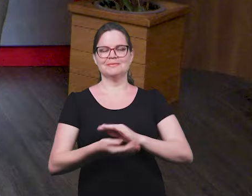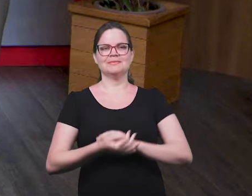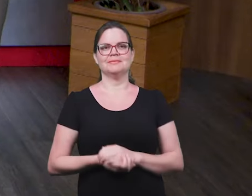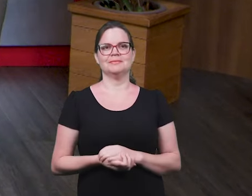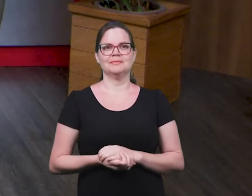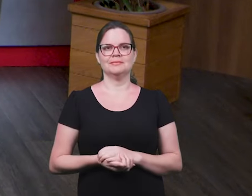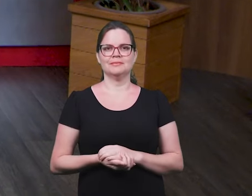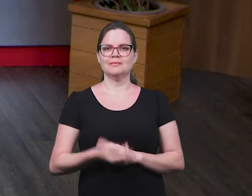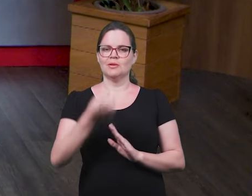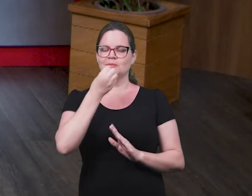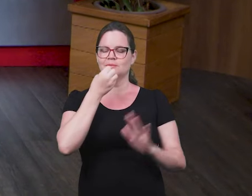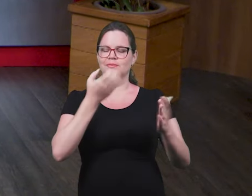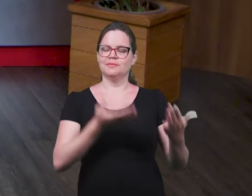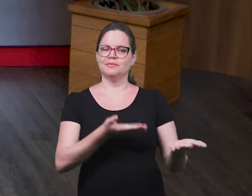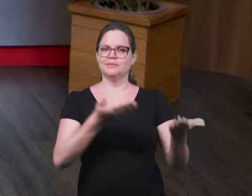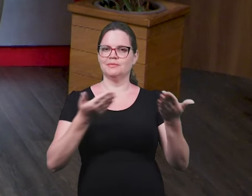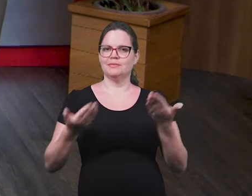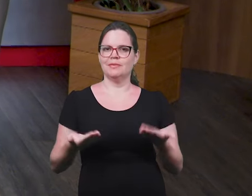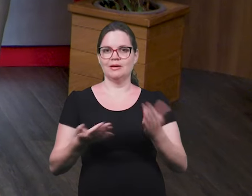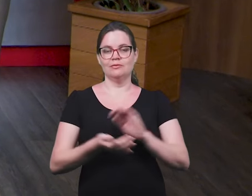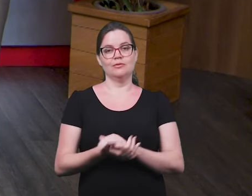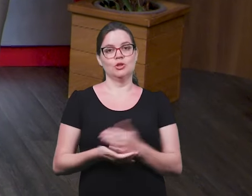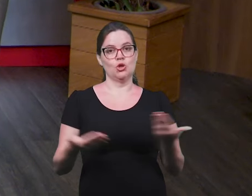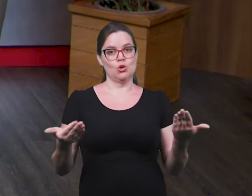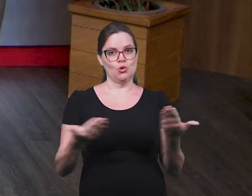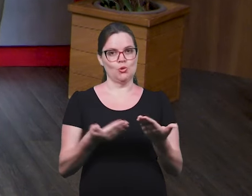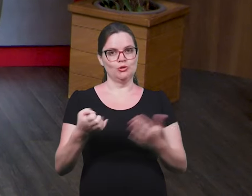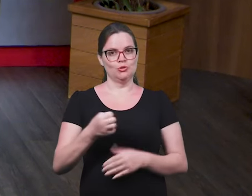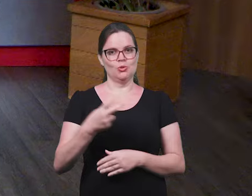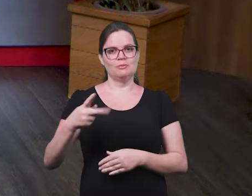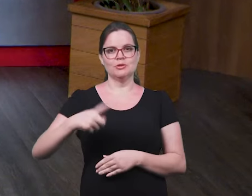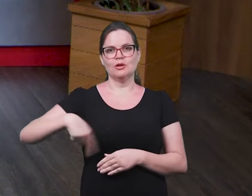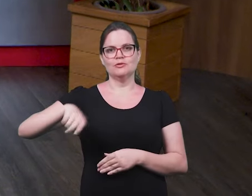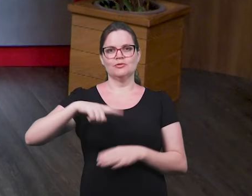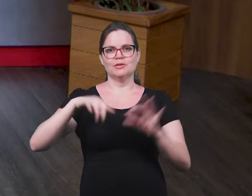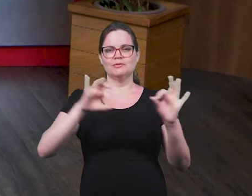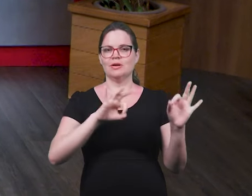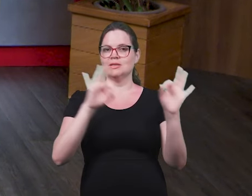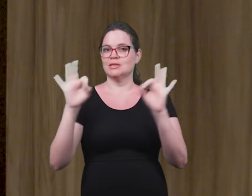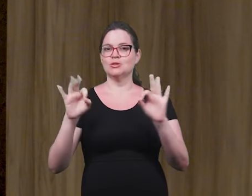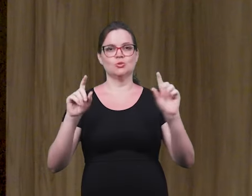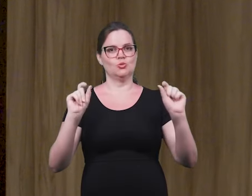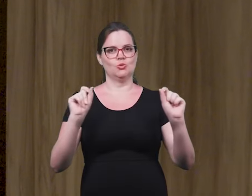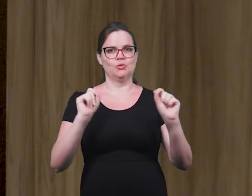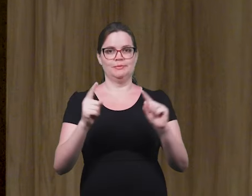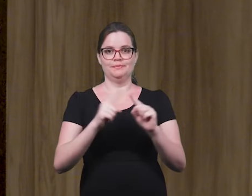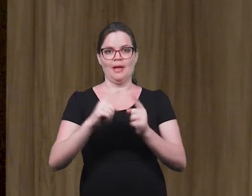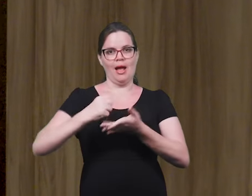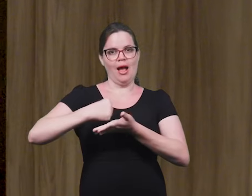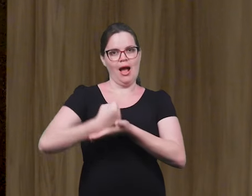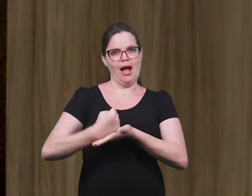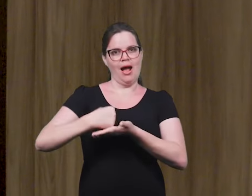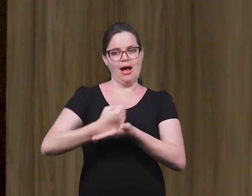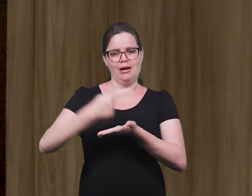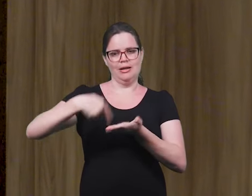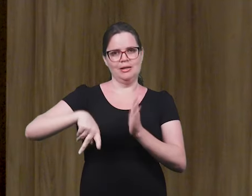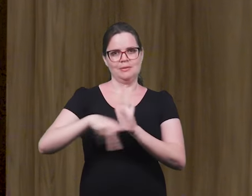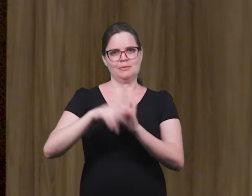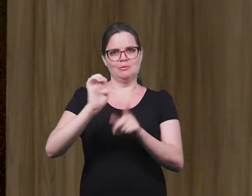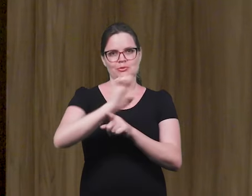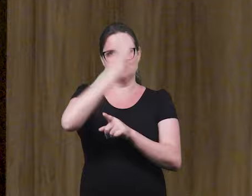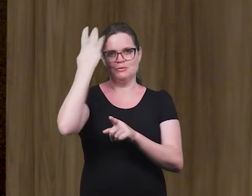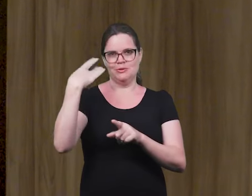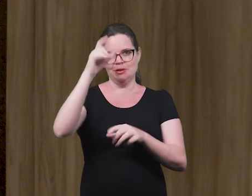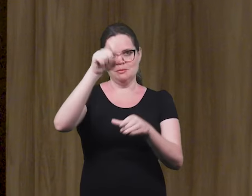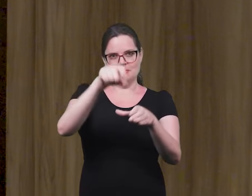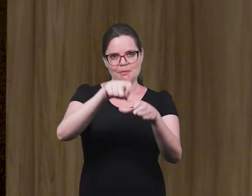bem-vindo. Sejam muito bem-vindos e no programa de hoje você verá. Alho produzido no Espírito